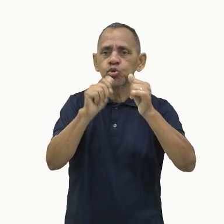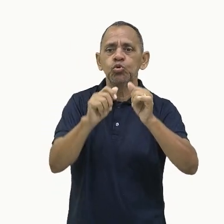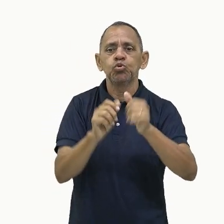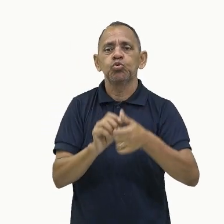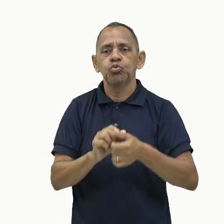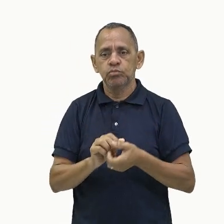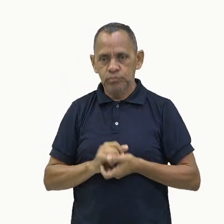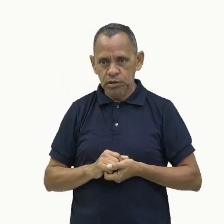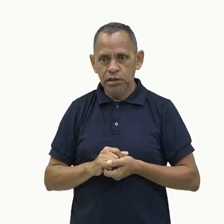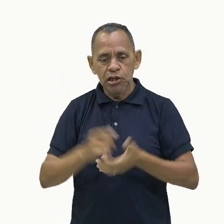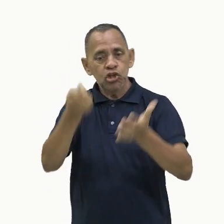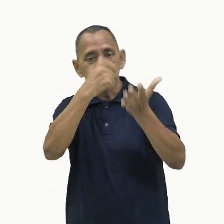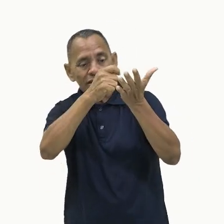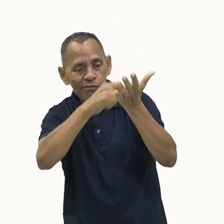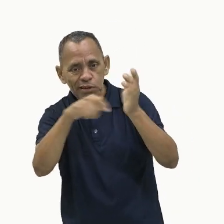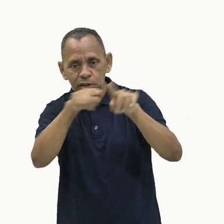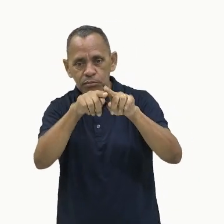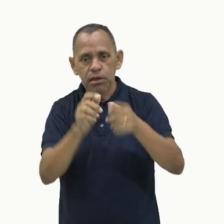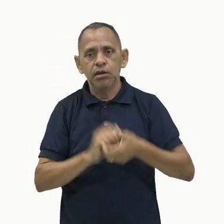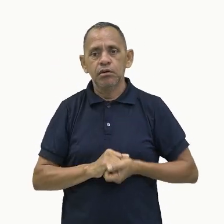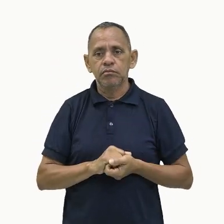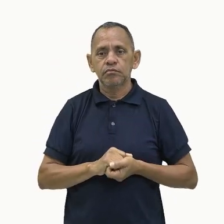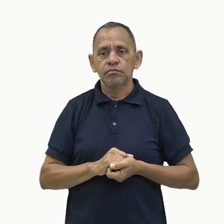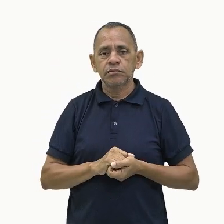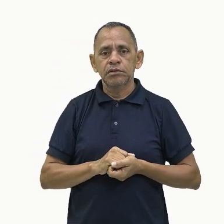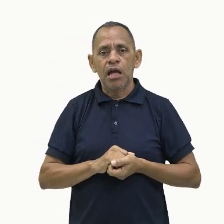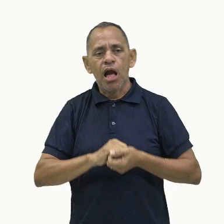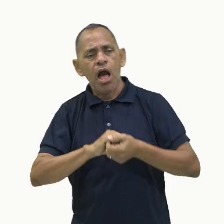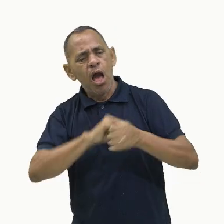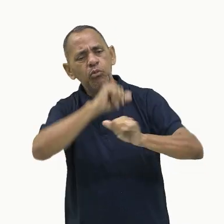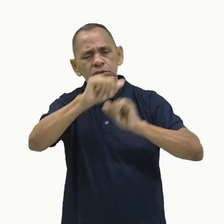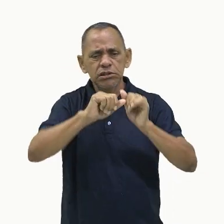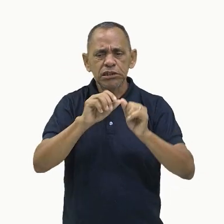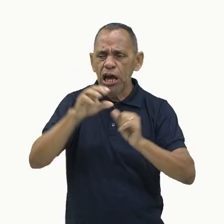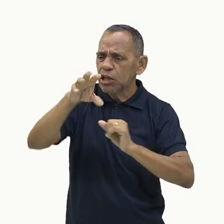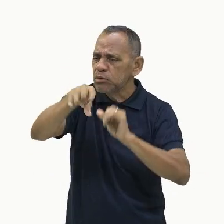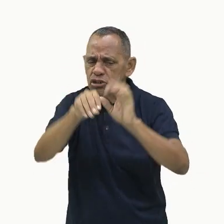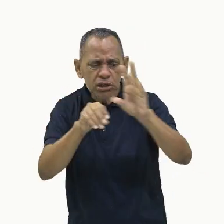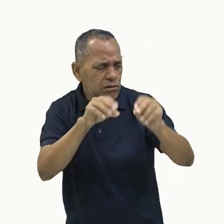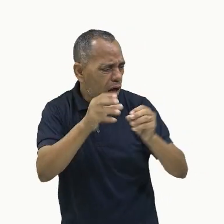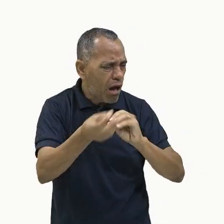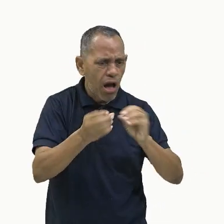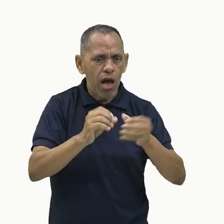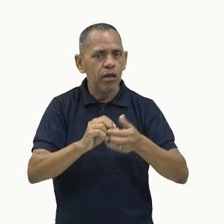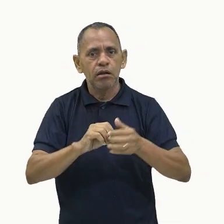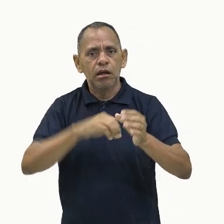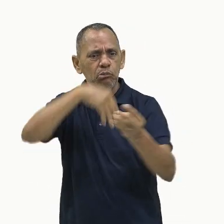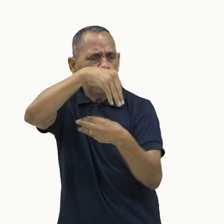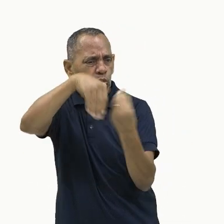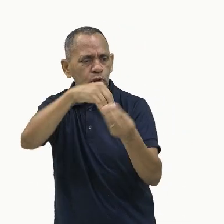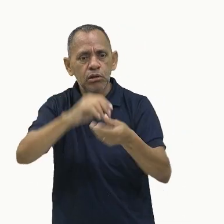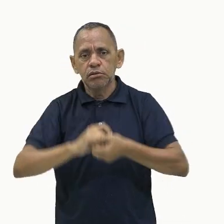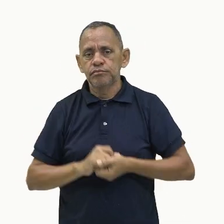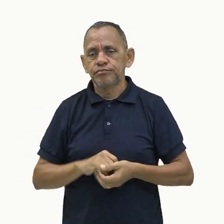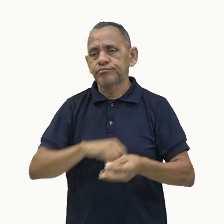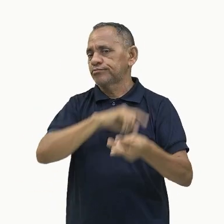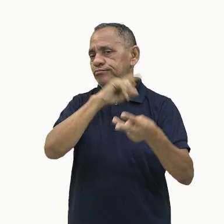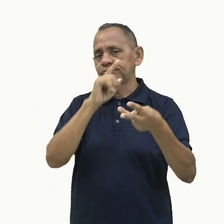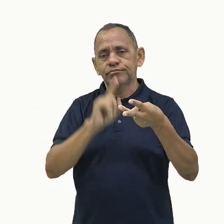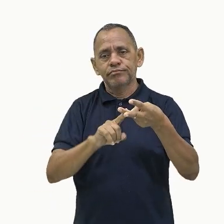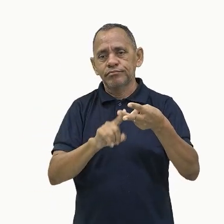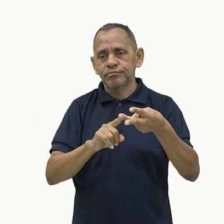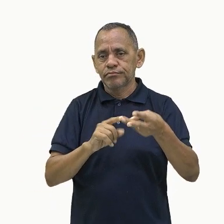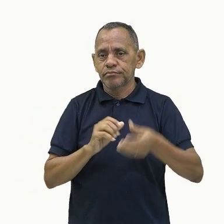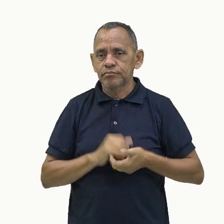deles, sem a gente precisar ficar mexendo ou revirando para saber o que tem dentro de cada um. Já o S3, o senso de